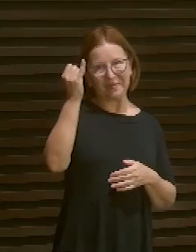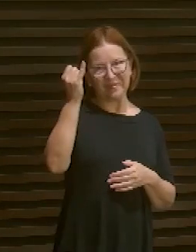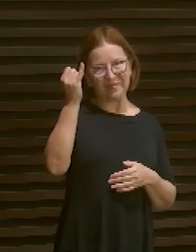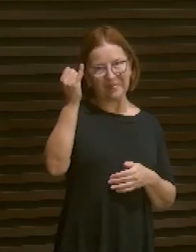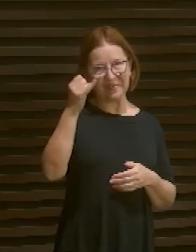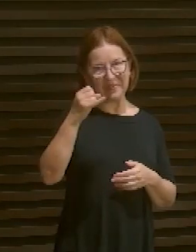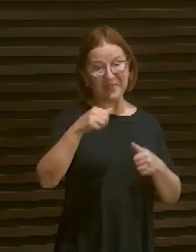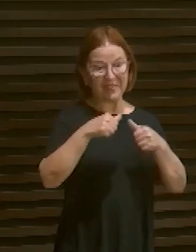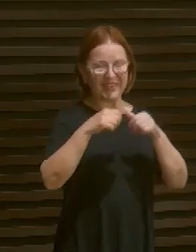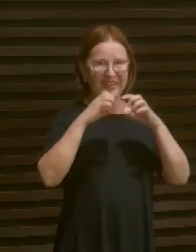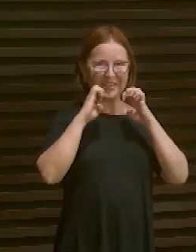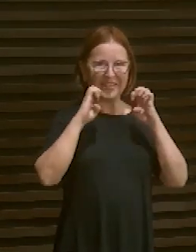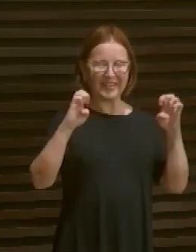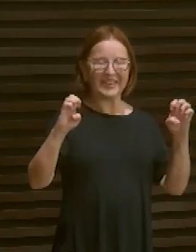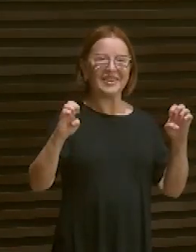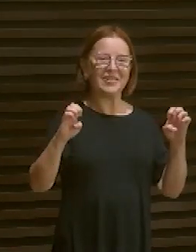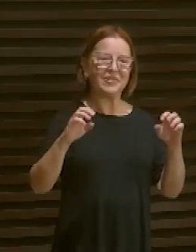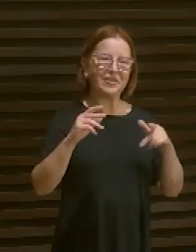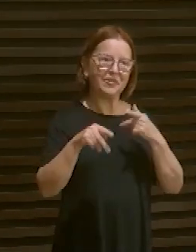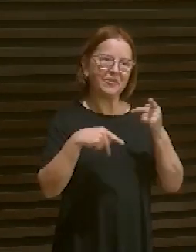deste evangelho, ele fala da